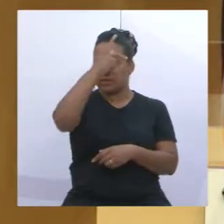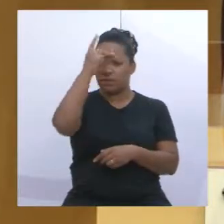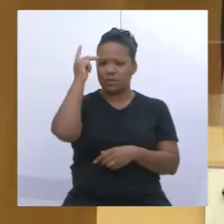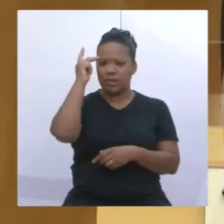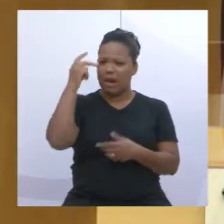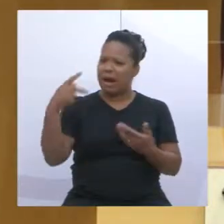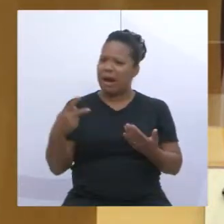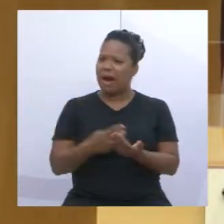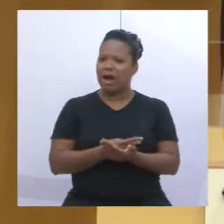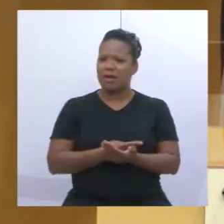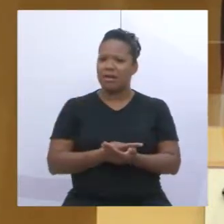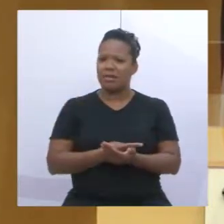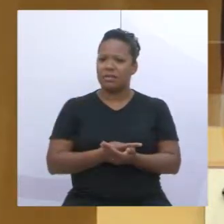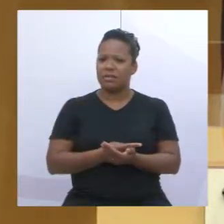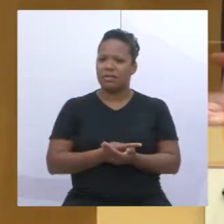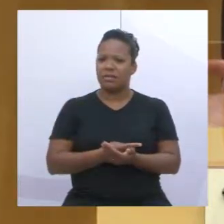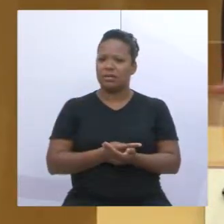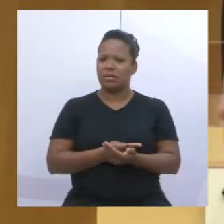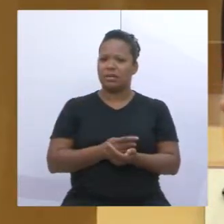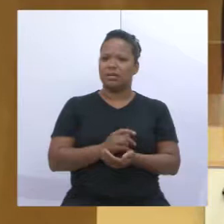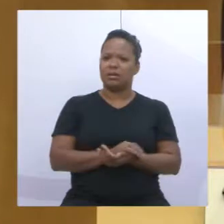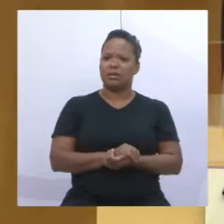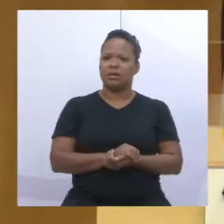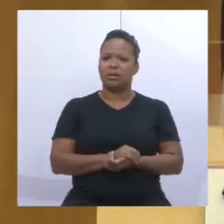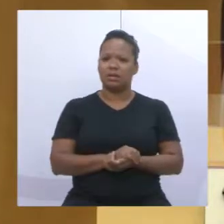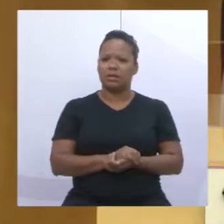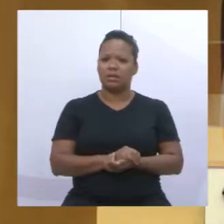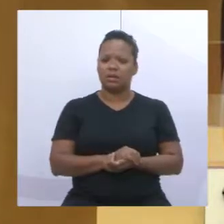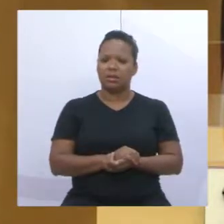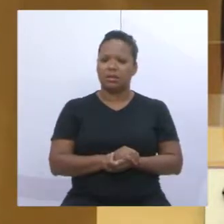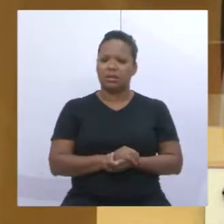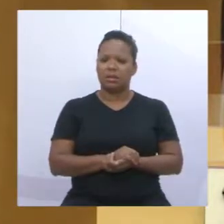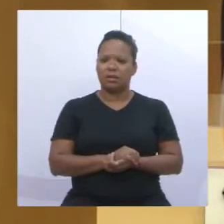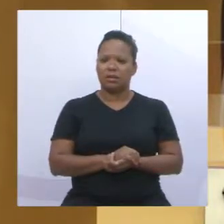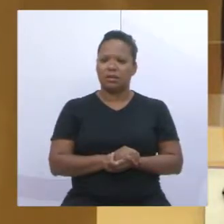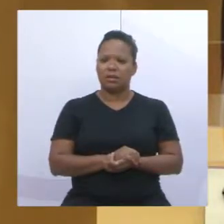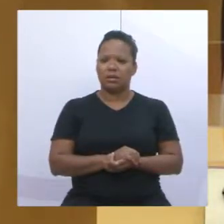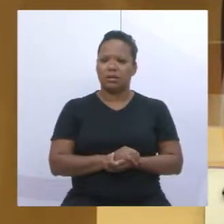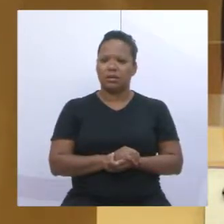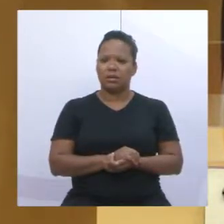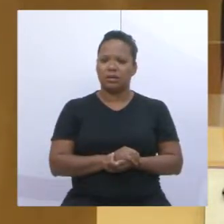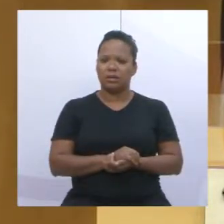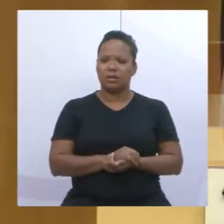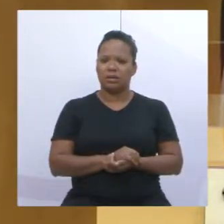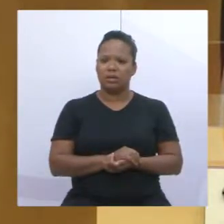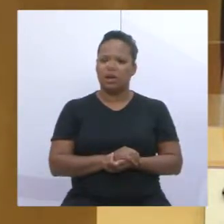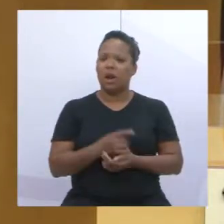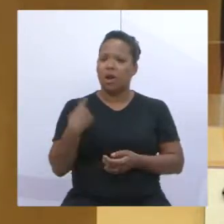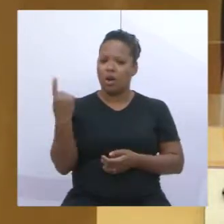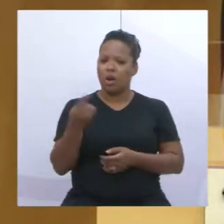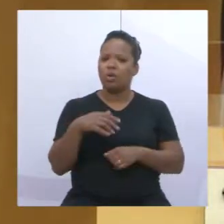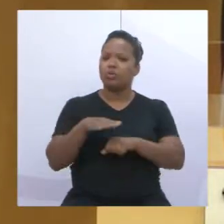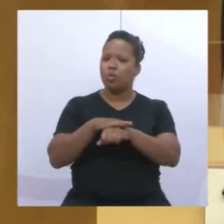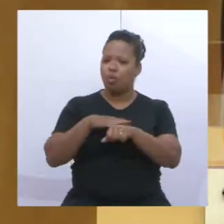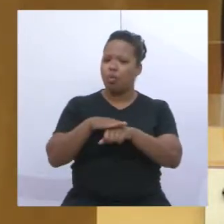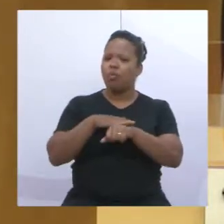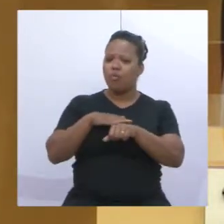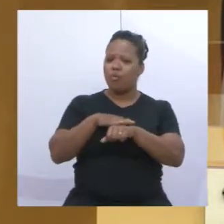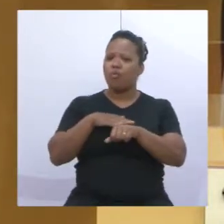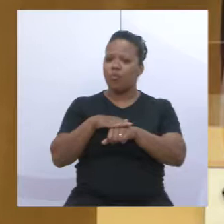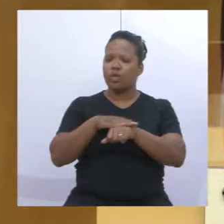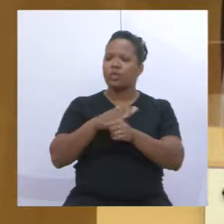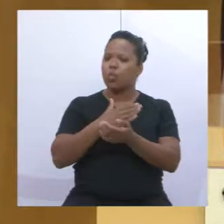É o errado? Você queima as consultas? Mas infelizmente, eu volto aqui a falar, Paulinho, nós conversamos sobre isso, no começo